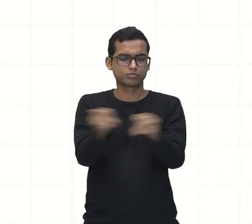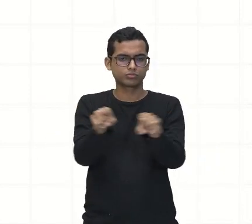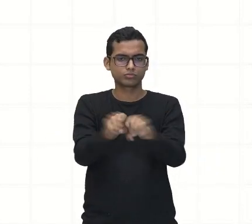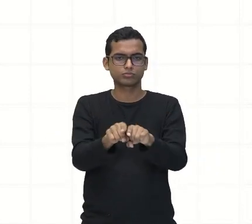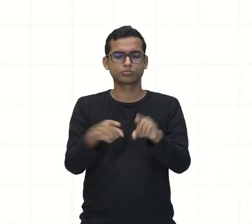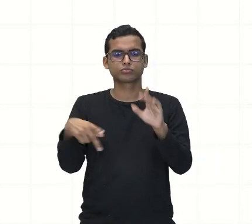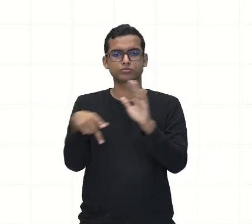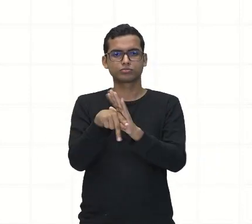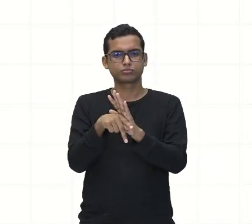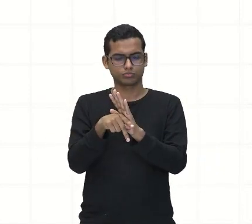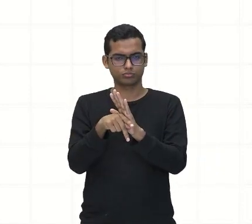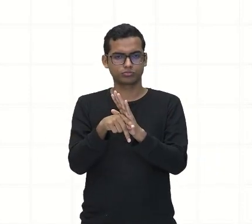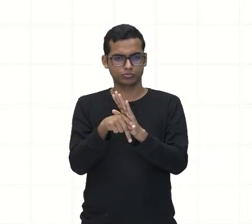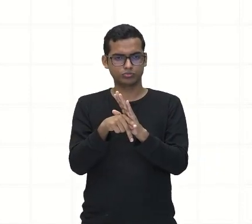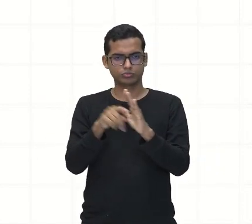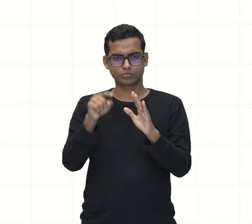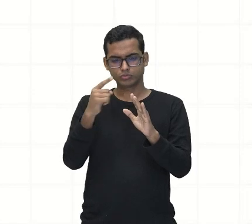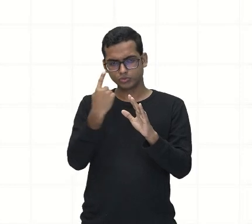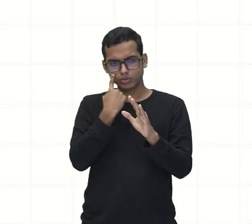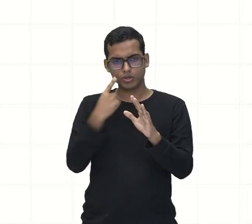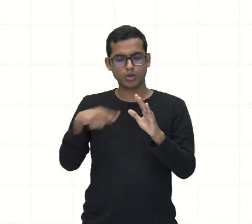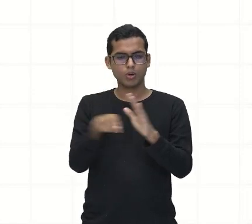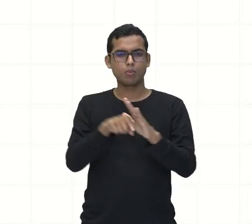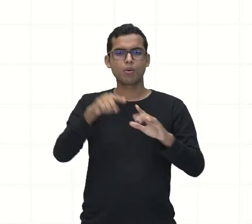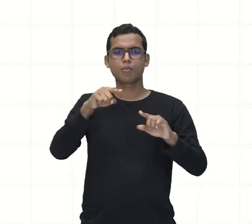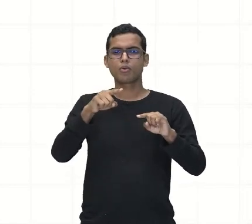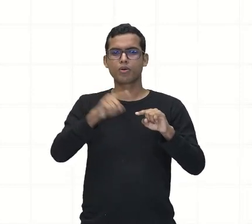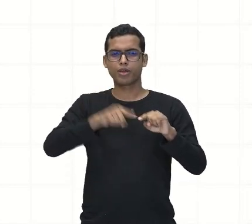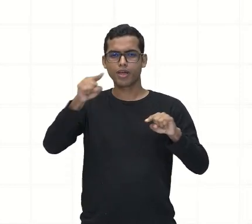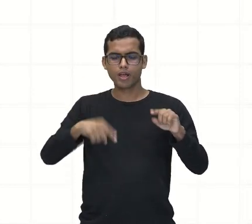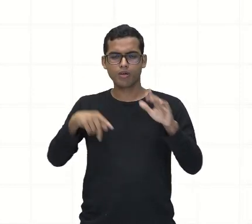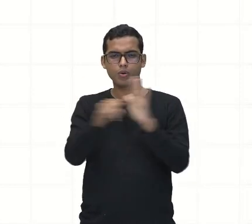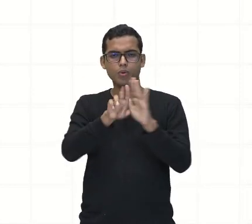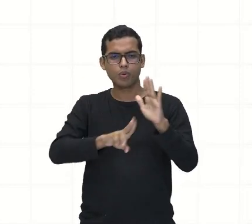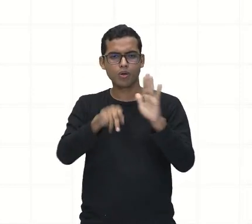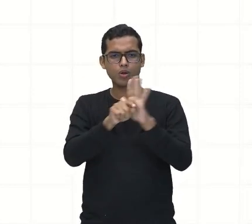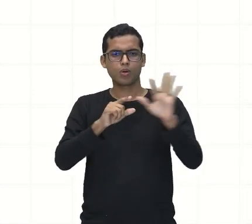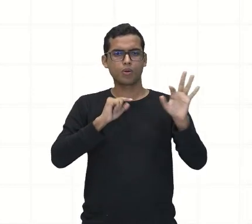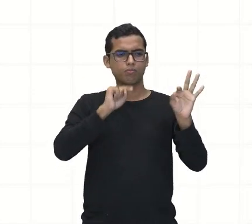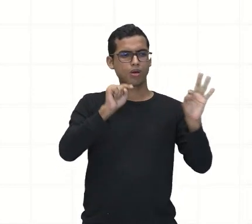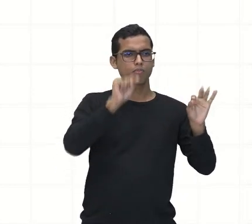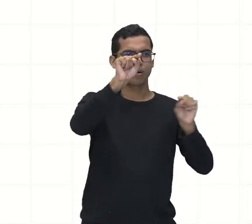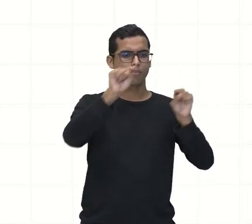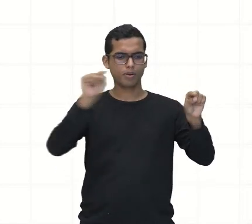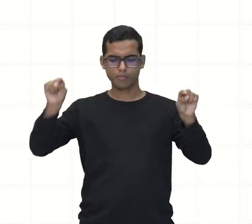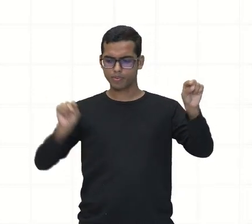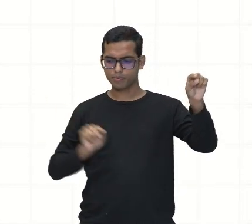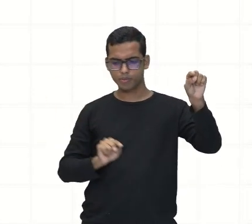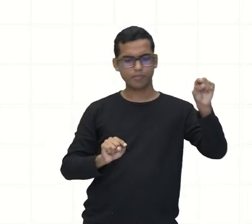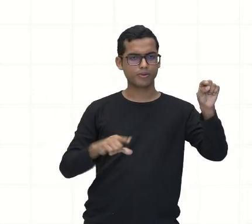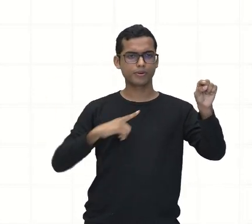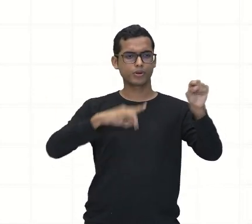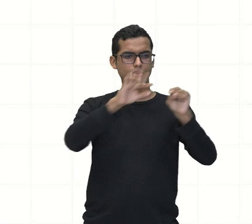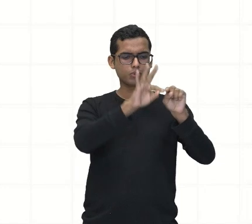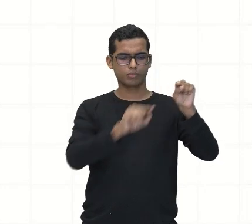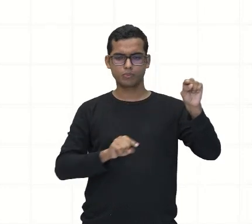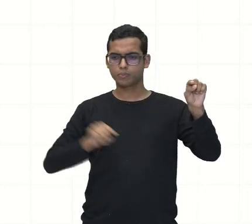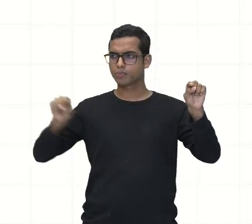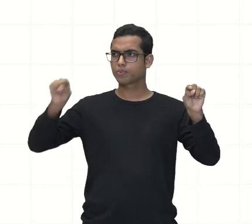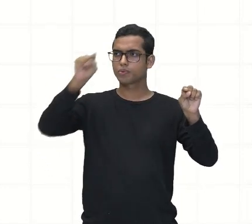teia, ele tem essa vantagem, que eu consigo comparar várias